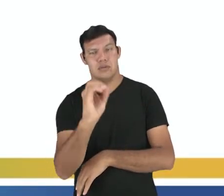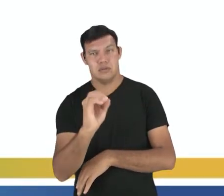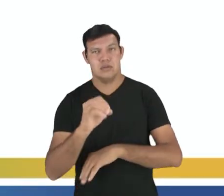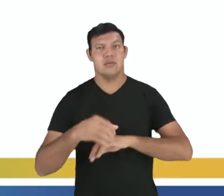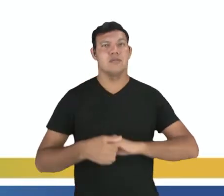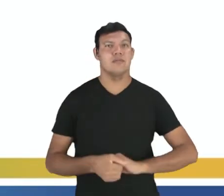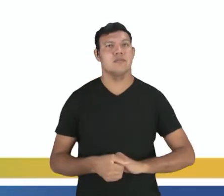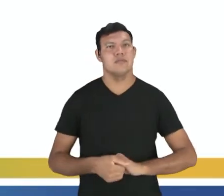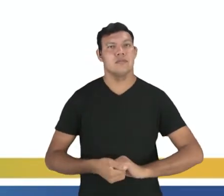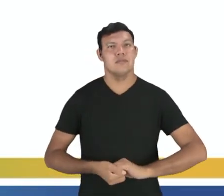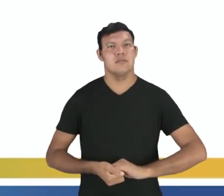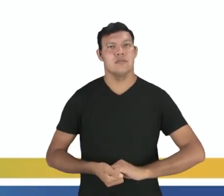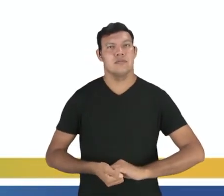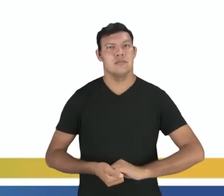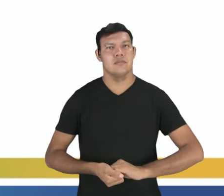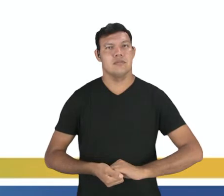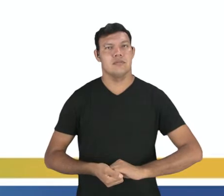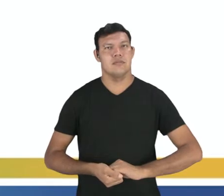eu tenho.